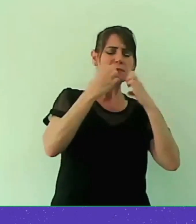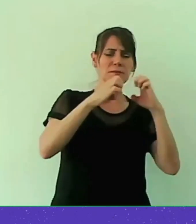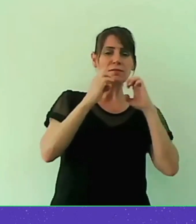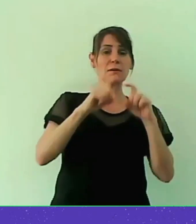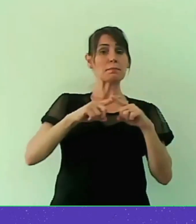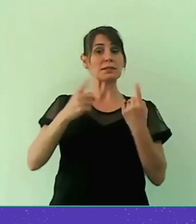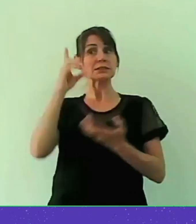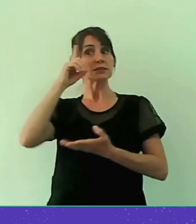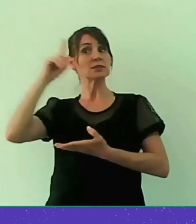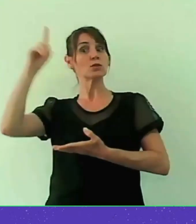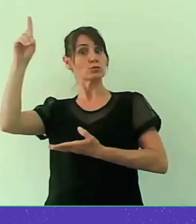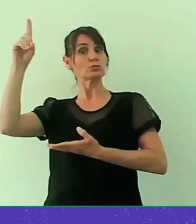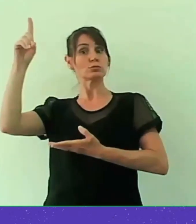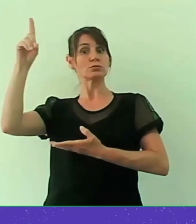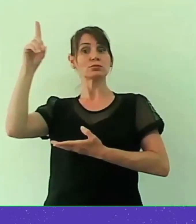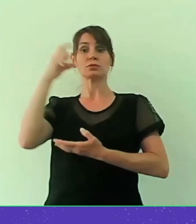propôs